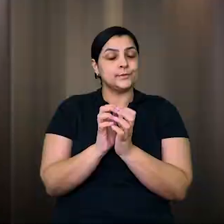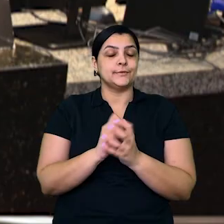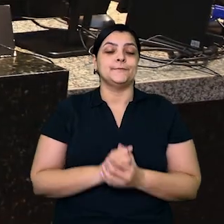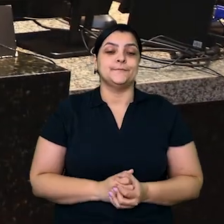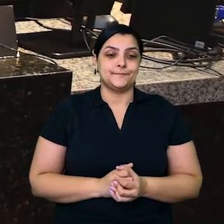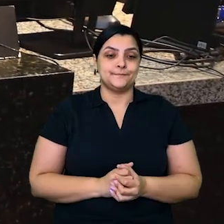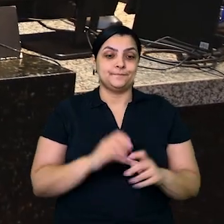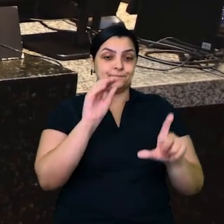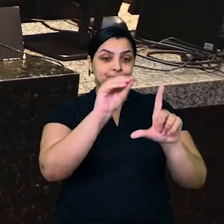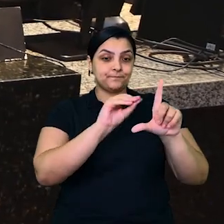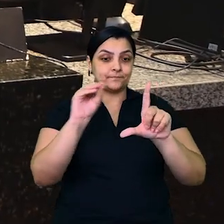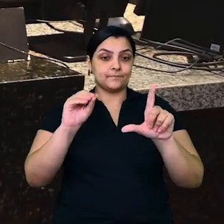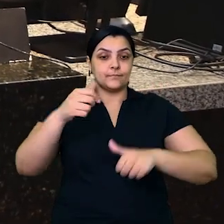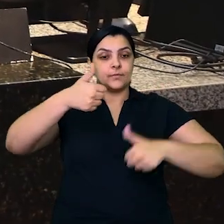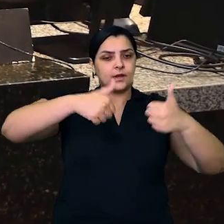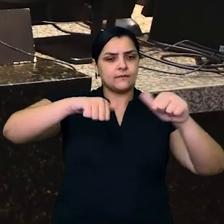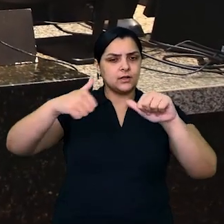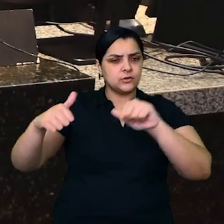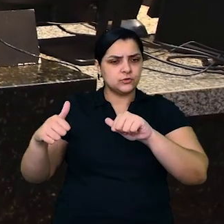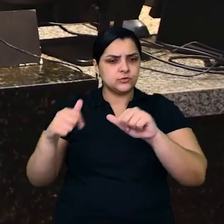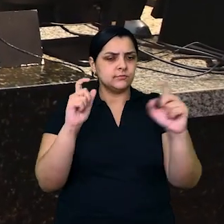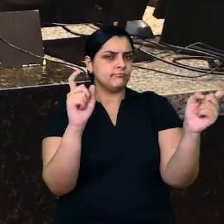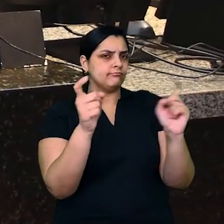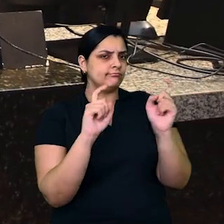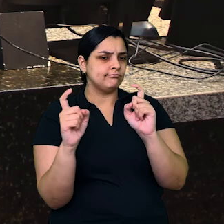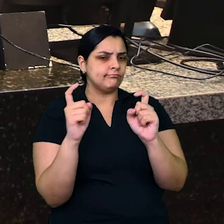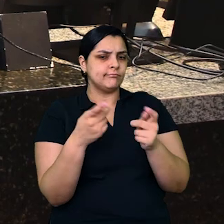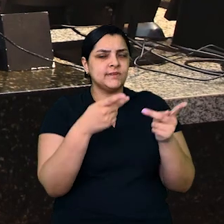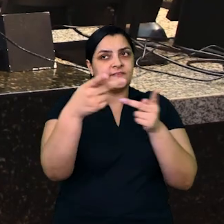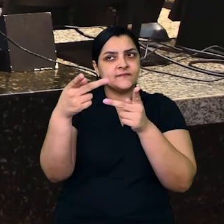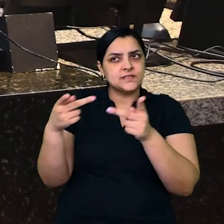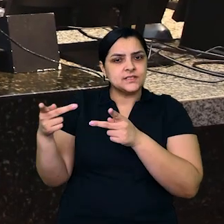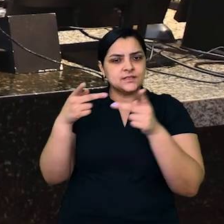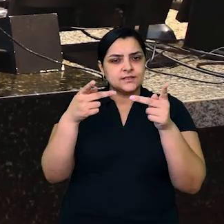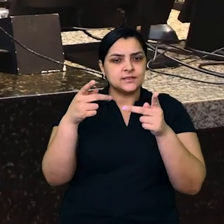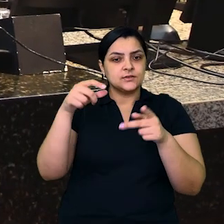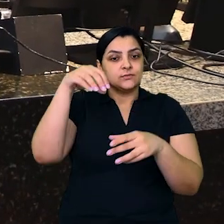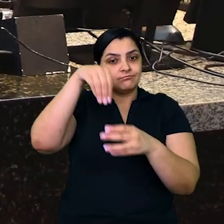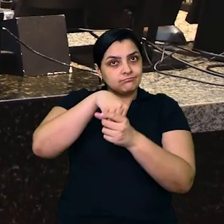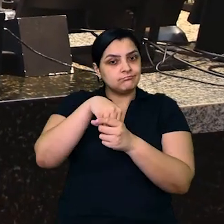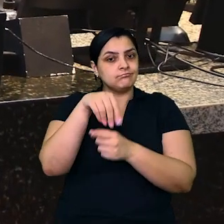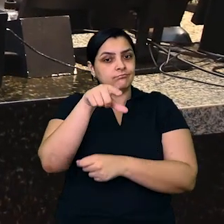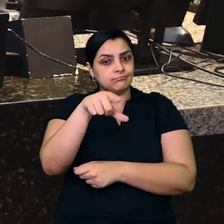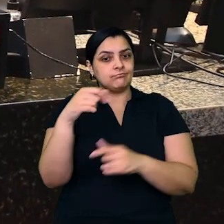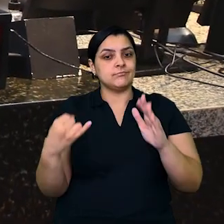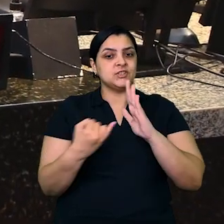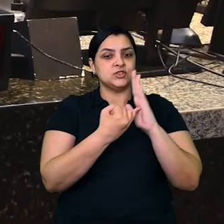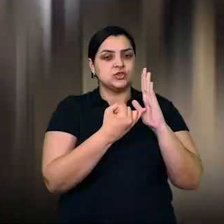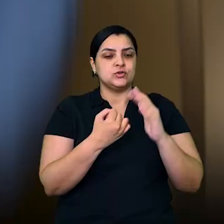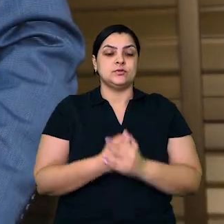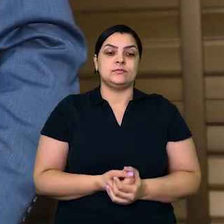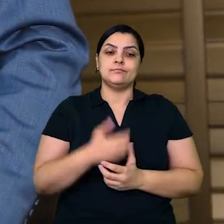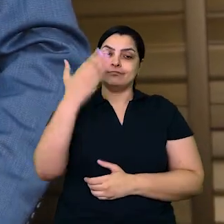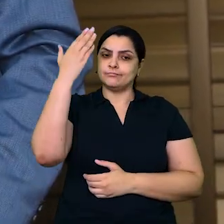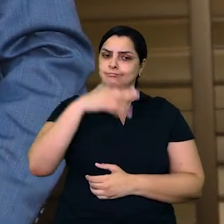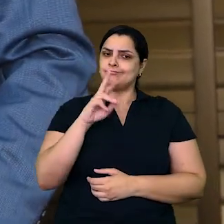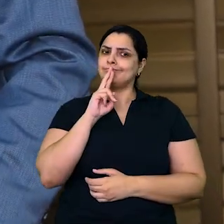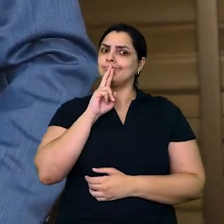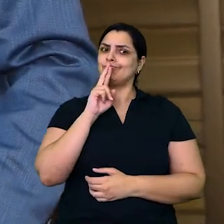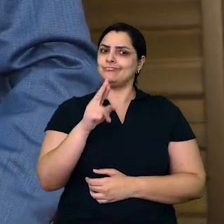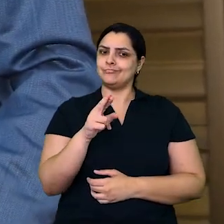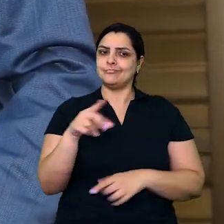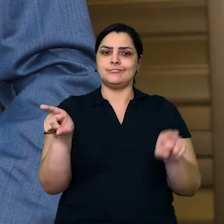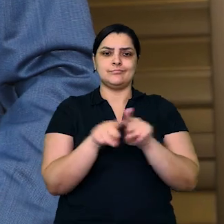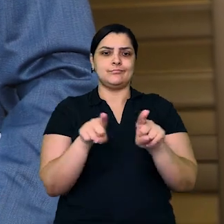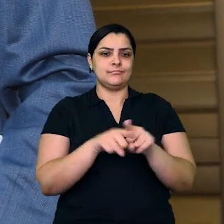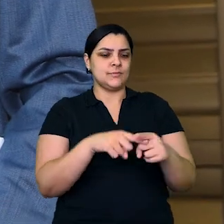A agenda incluiu avaliações, reuniões e visitas a órgãos da instituição. O ministro reconheceu a eficiência